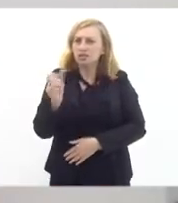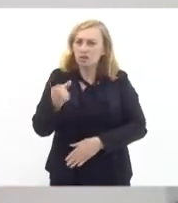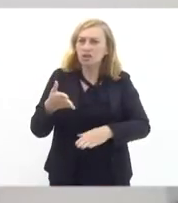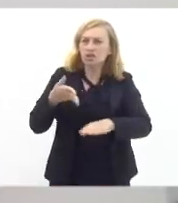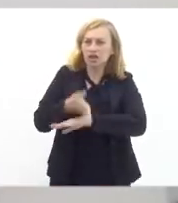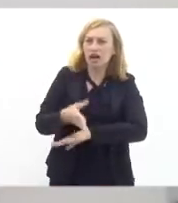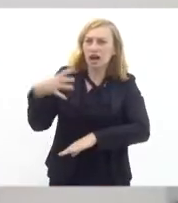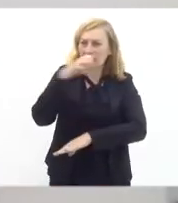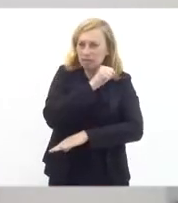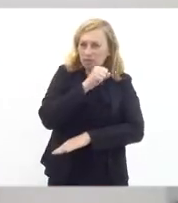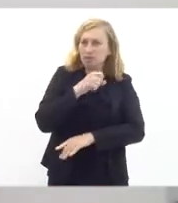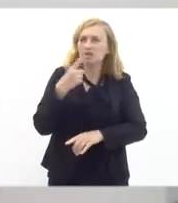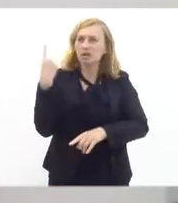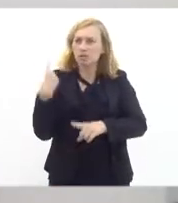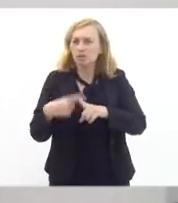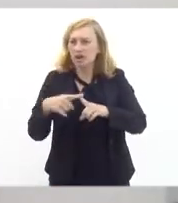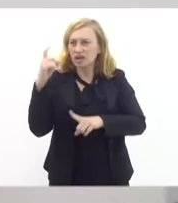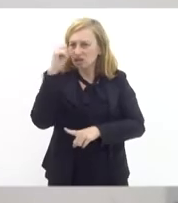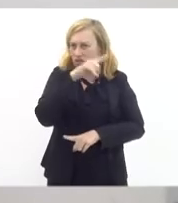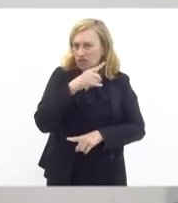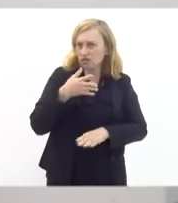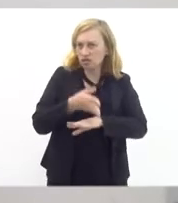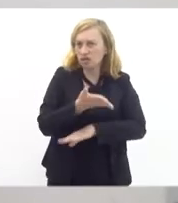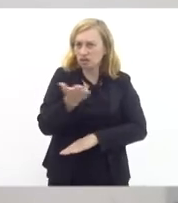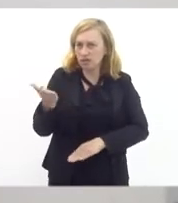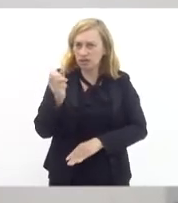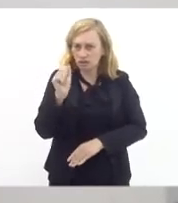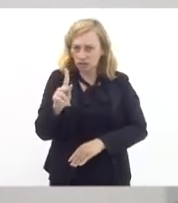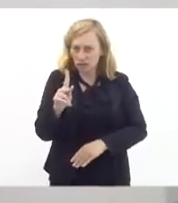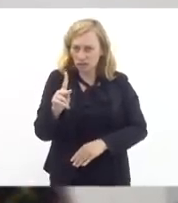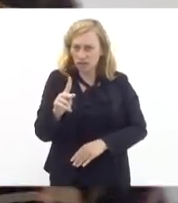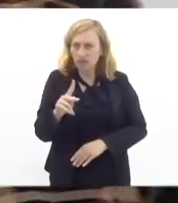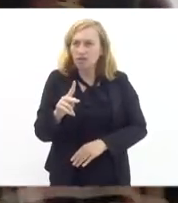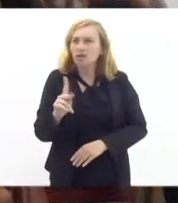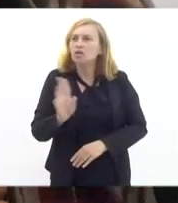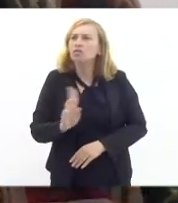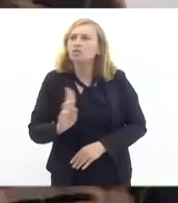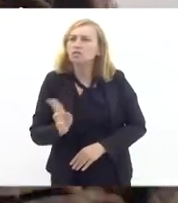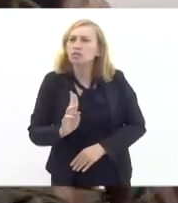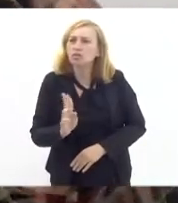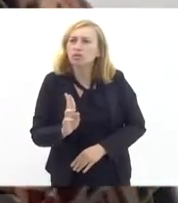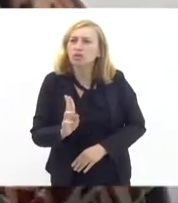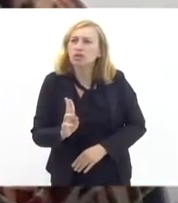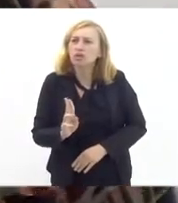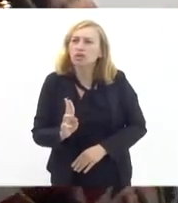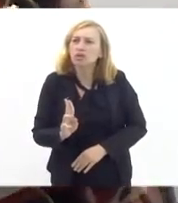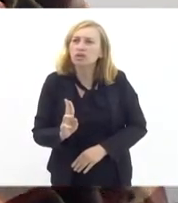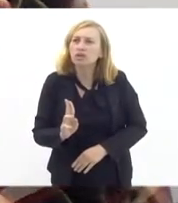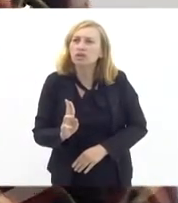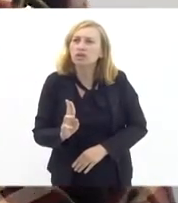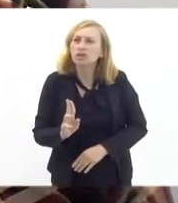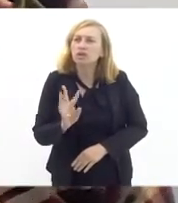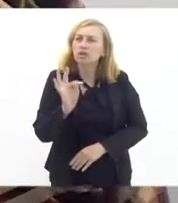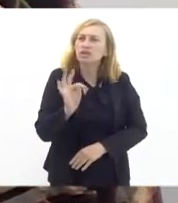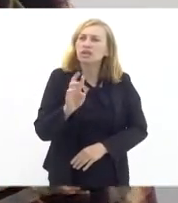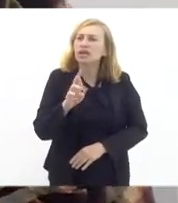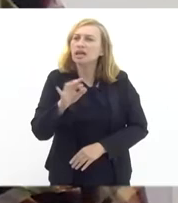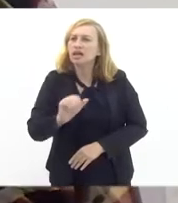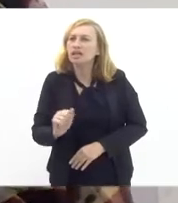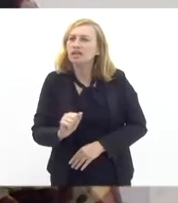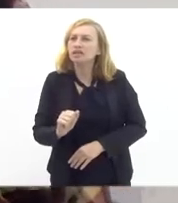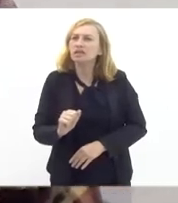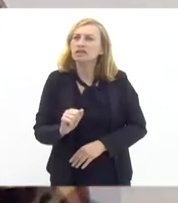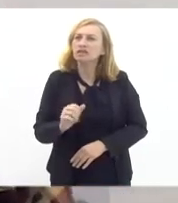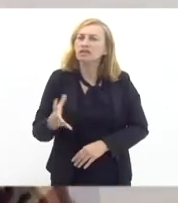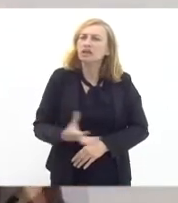vocês mais fácil, porque é muito difícil chegar a vocês. Ok? Qual o nome da senhora? Muito obrigada. Qual o nome da senhora? Meu nome é Tereza Fernandes, projeto Salvando